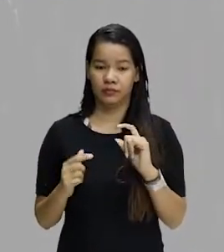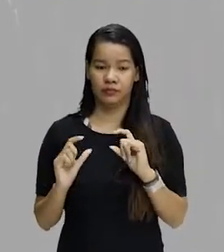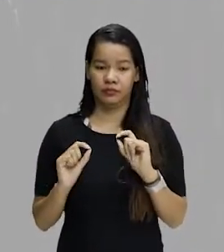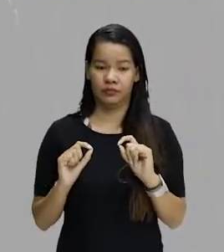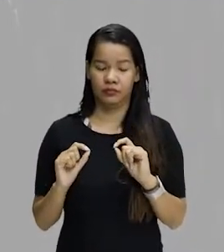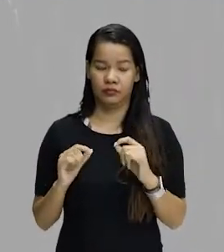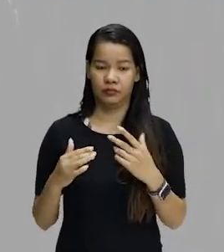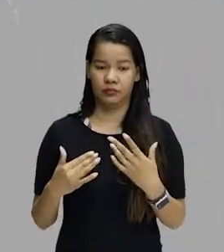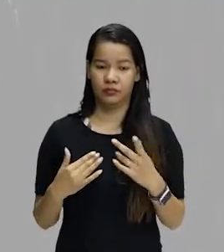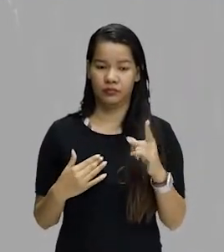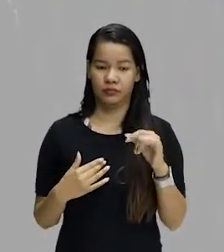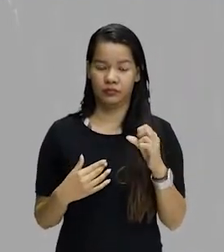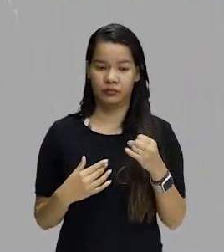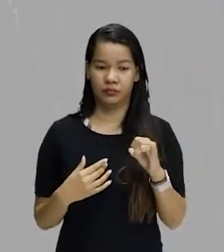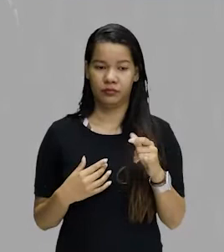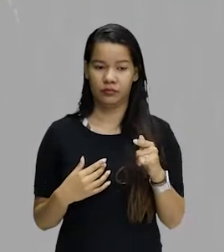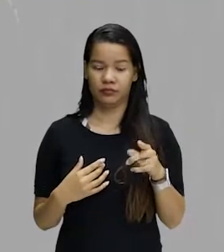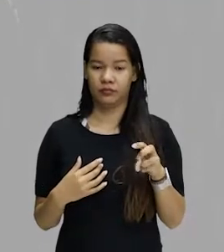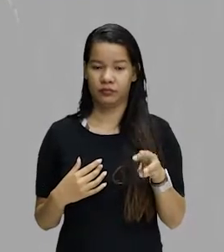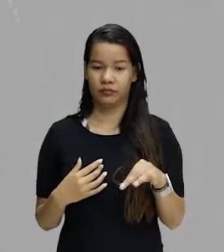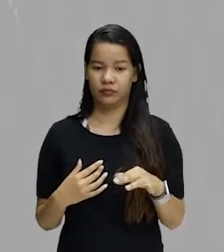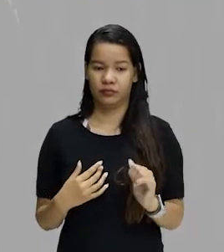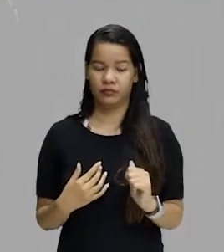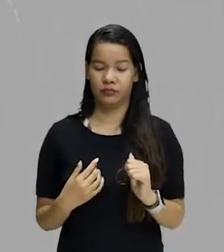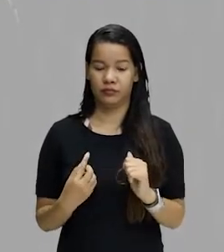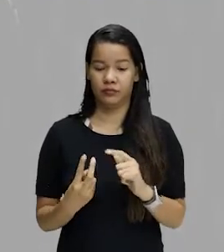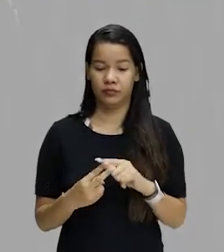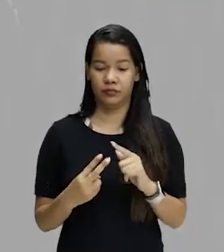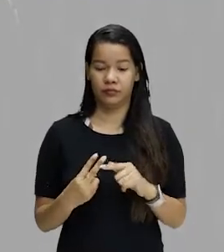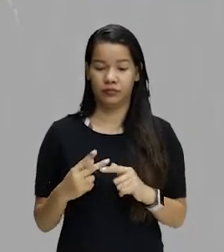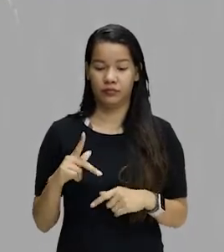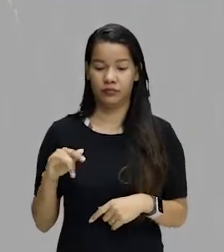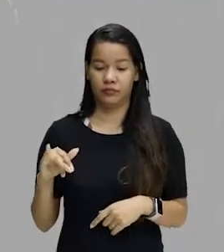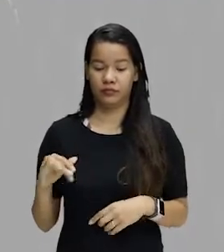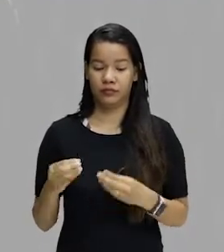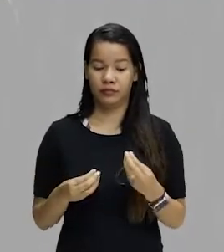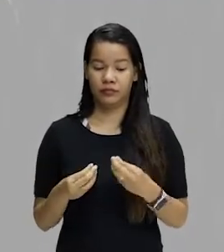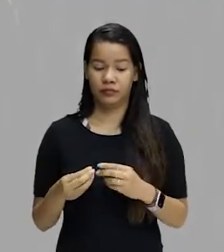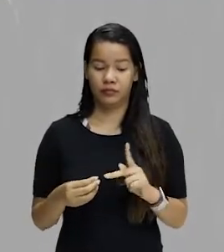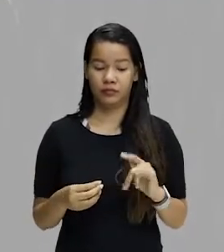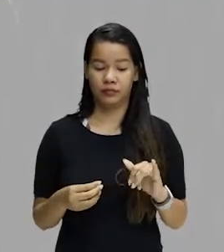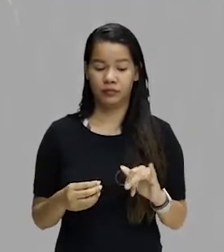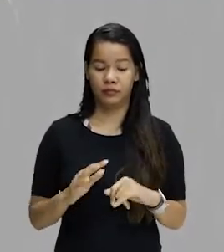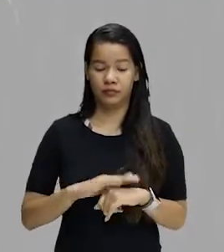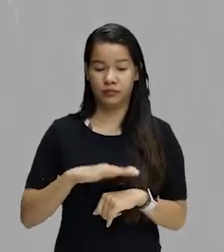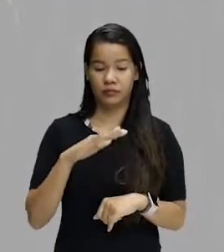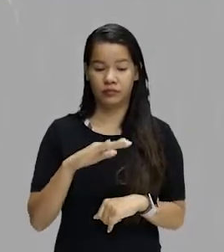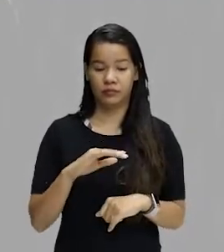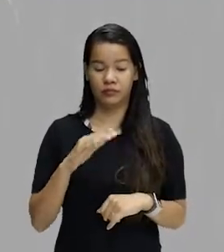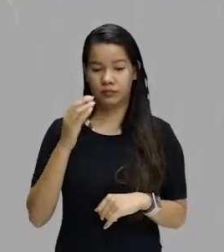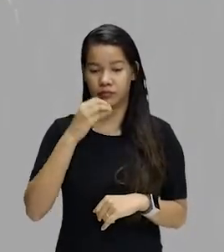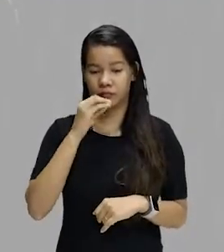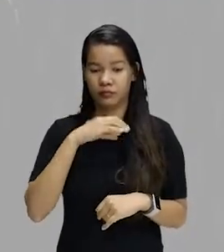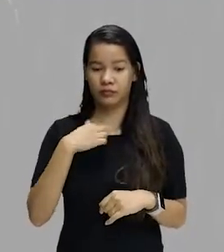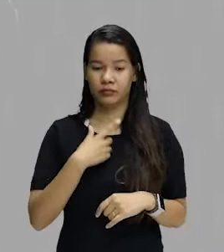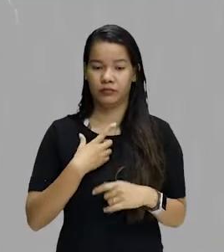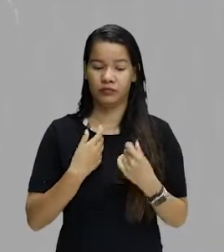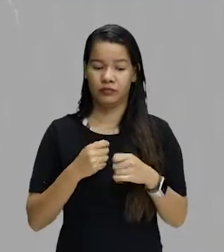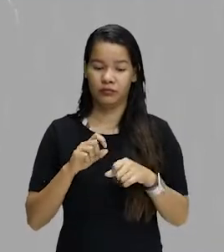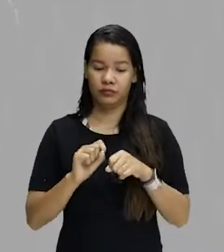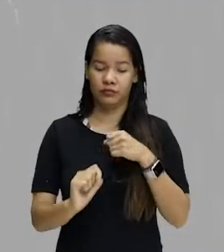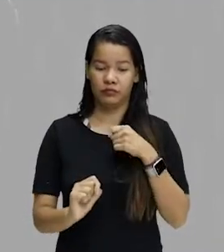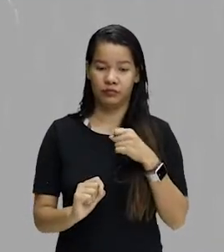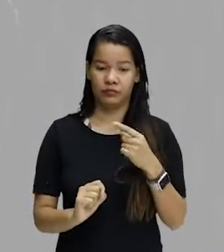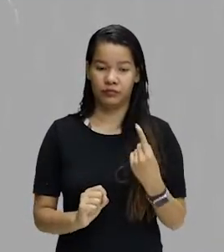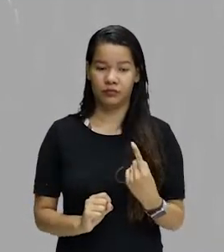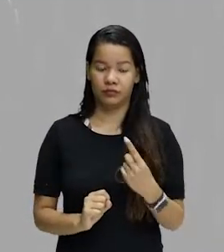uma sigma e duas pi. Então, como a ligação pi é mais fraca, então nós podemos romper uma ligação pi